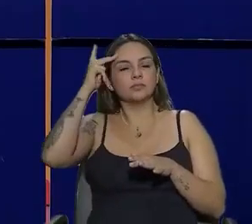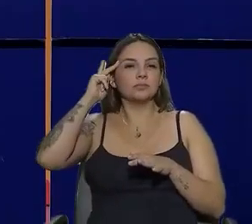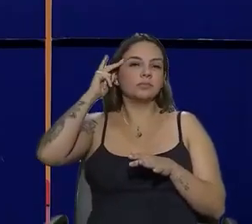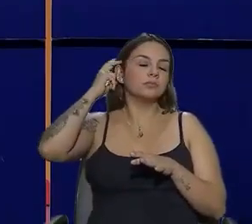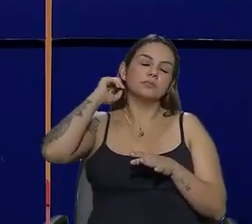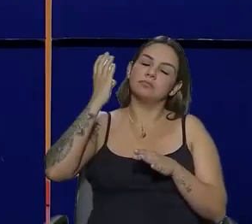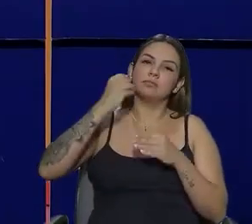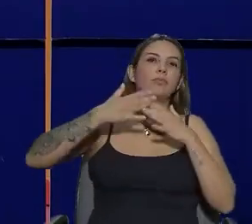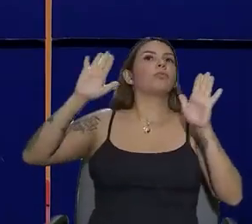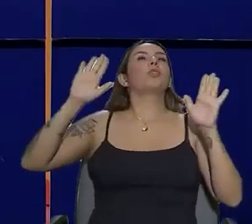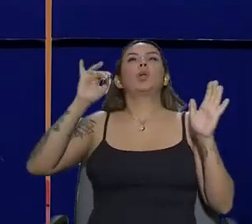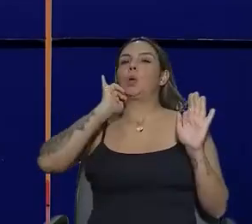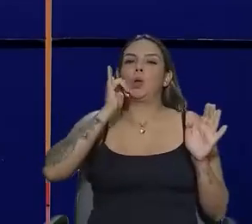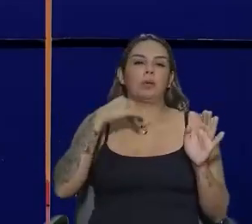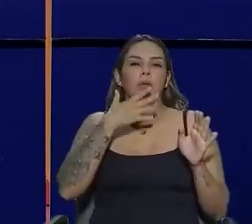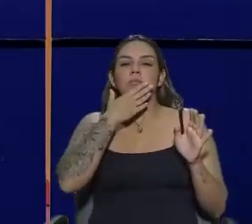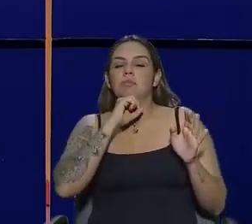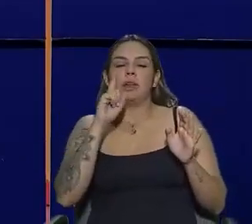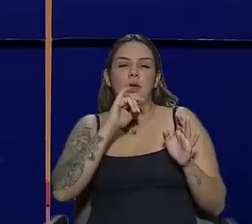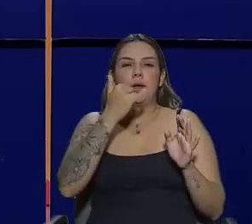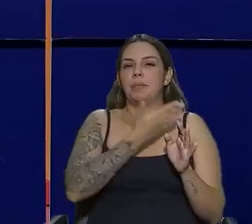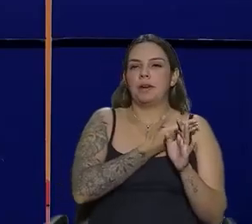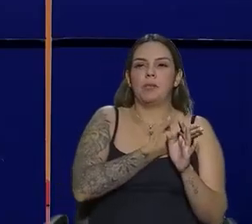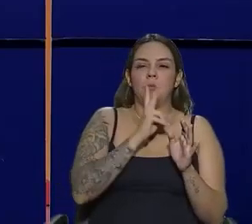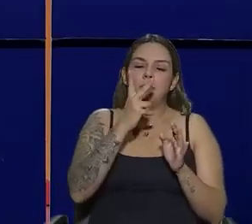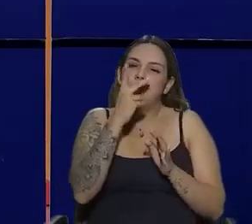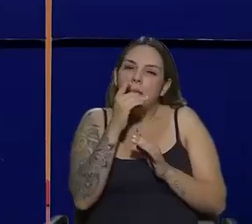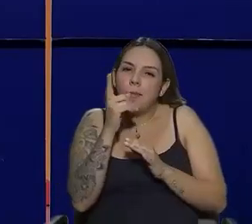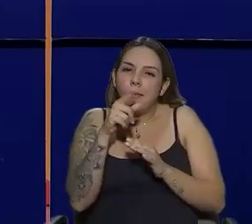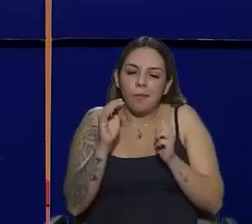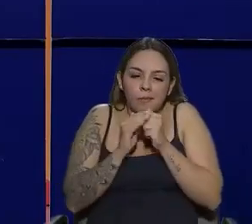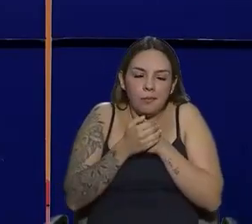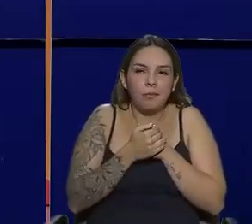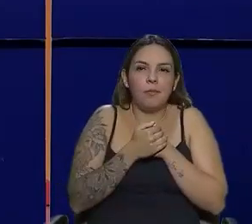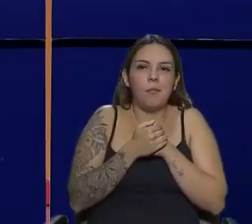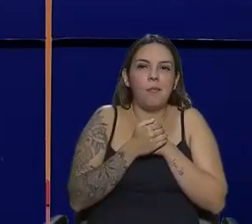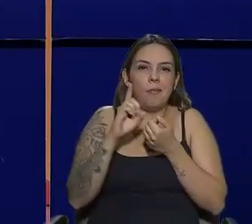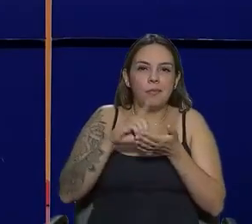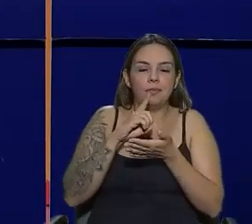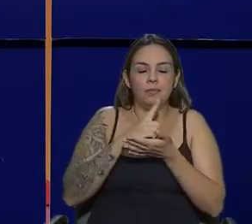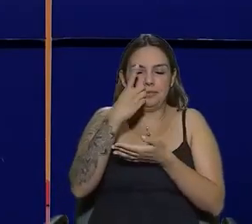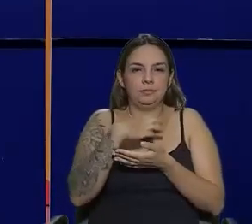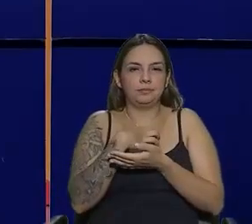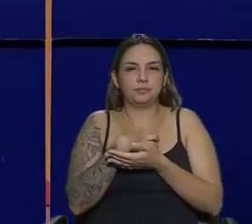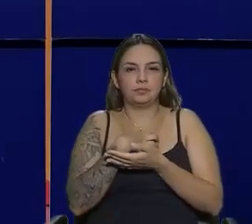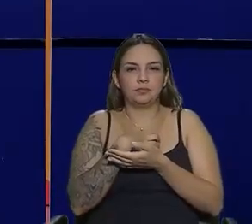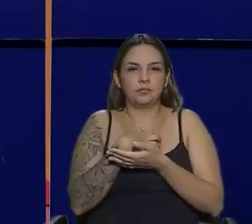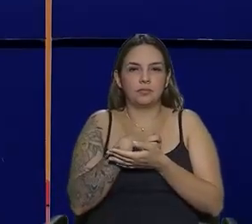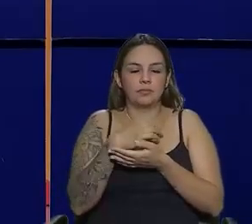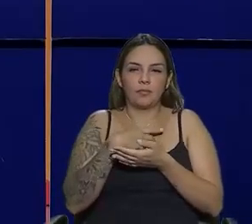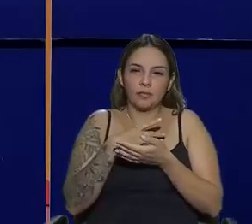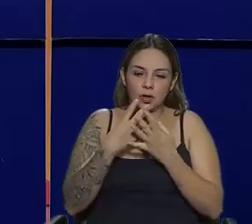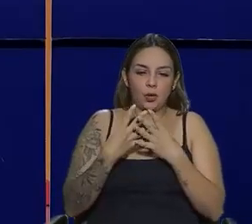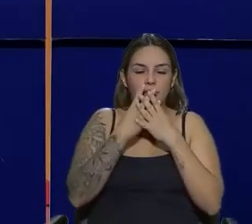pessoa muito expansiva de contar para os meus pais, para contar para os amigos, eu sempre fui muito trancada. Então, os diários eram realmente aquele lugar onde eu